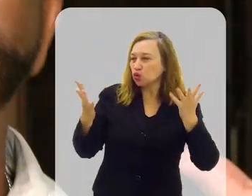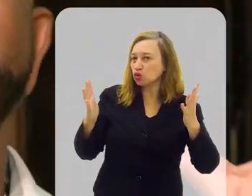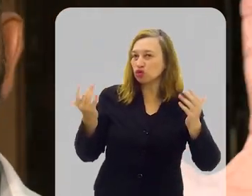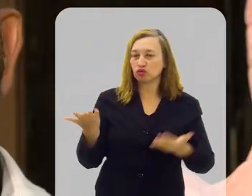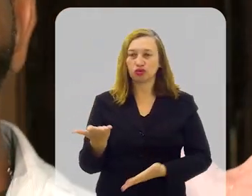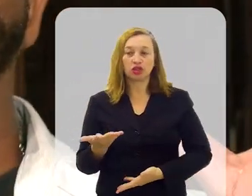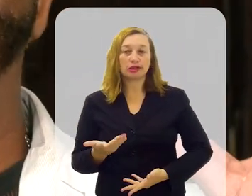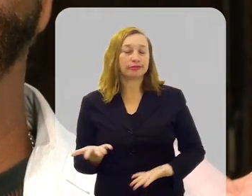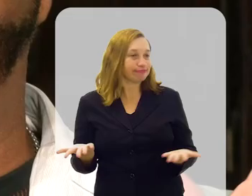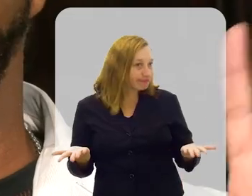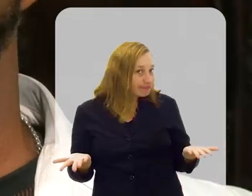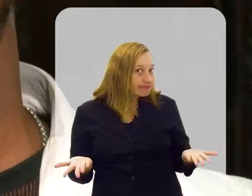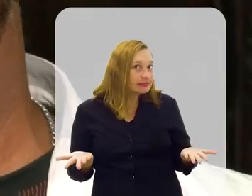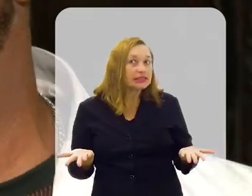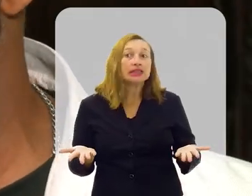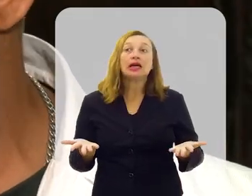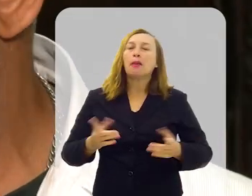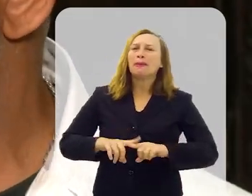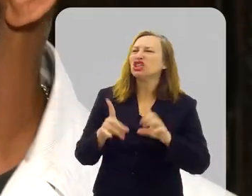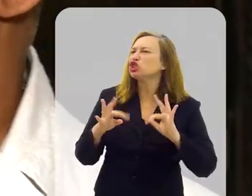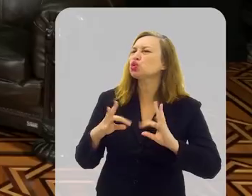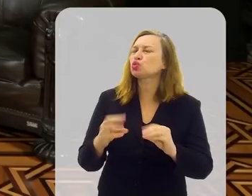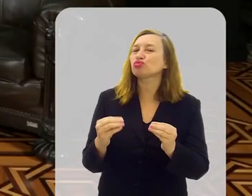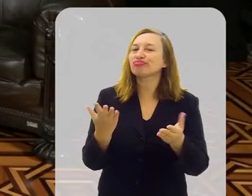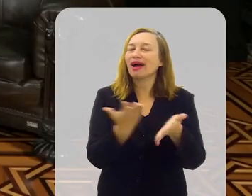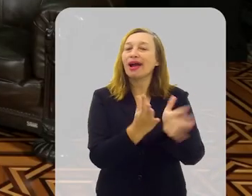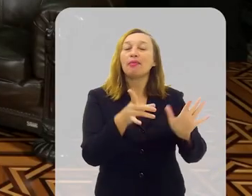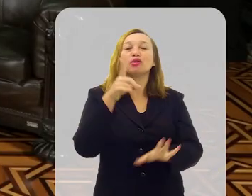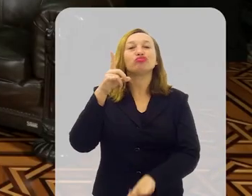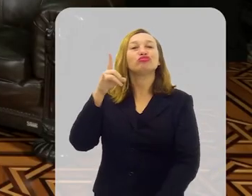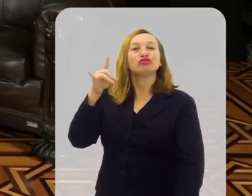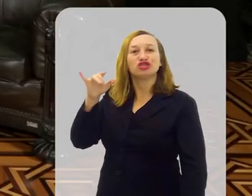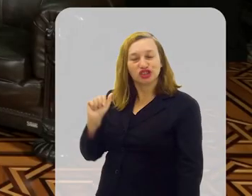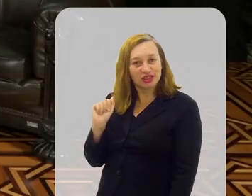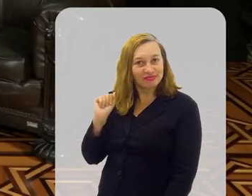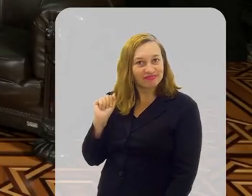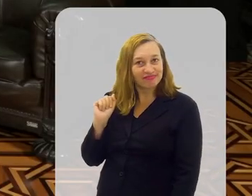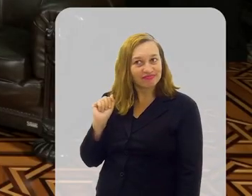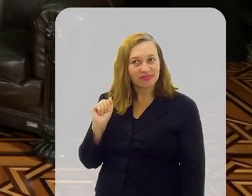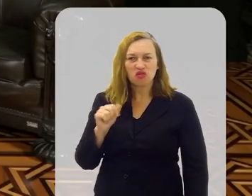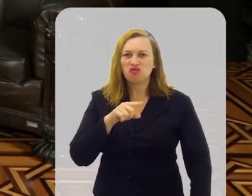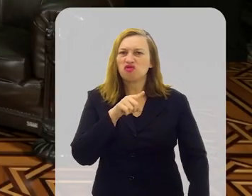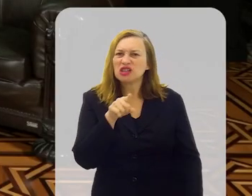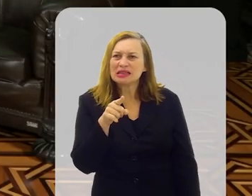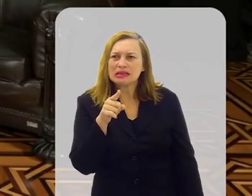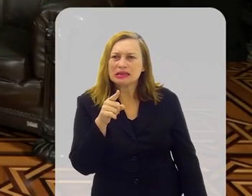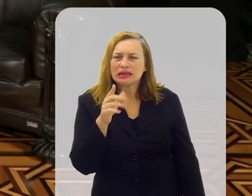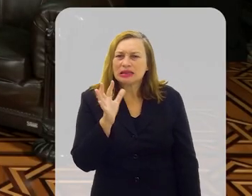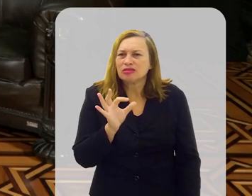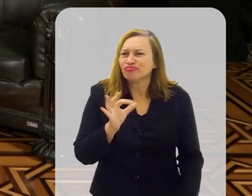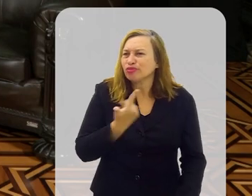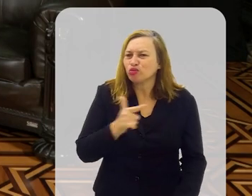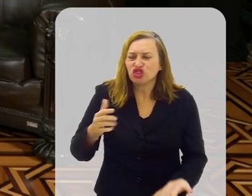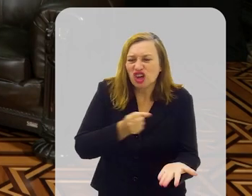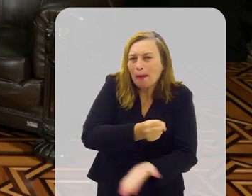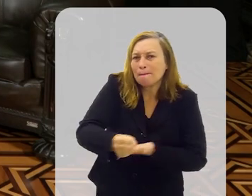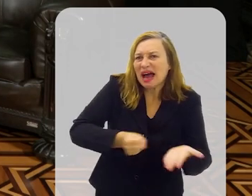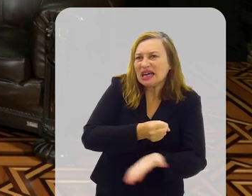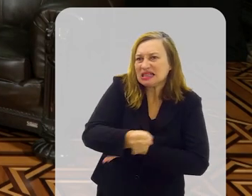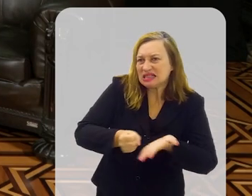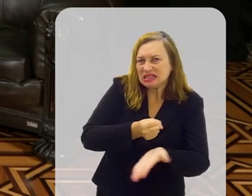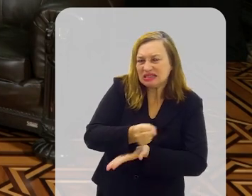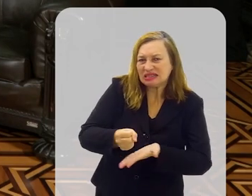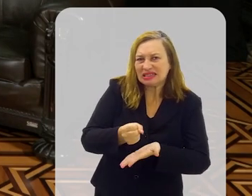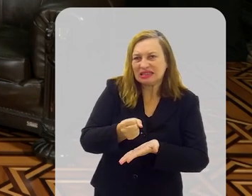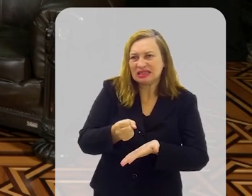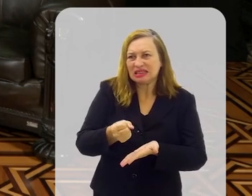cara era o cara. Nando, mas tudo isso um dia acaba. Você não tinha princípios nem